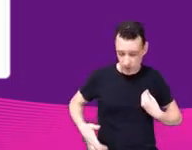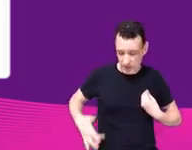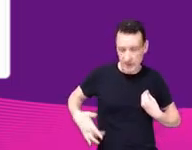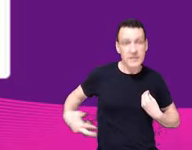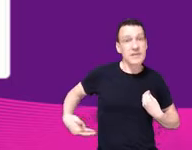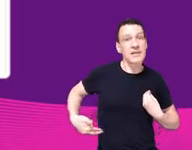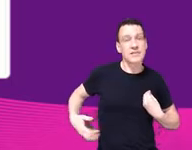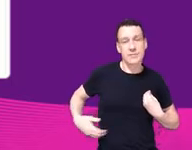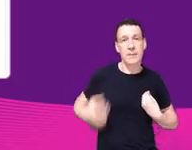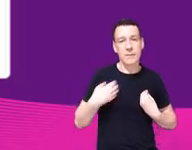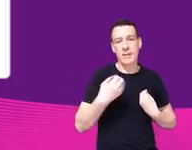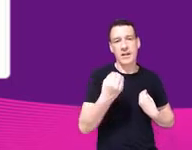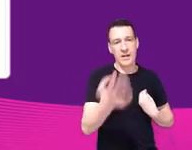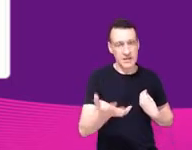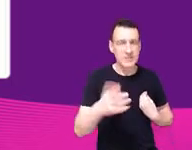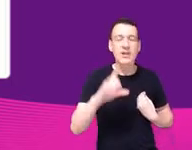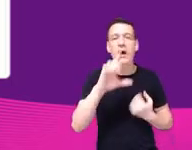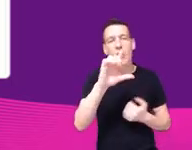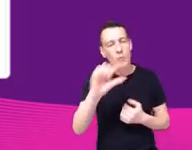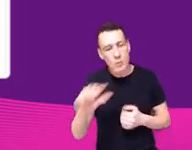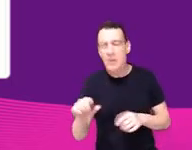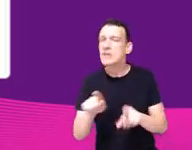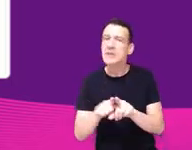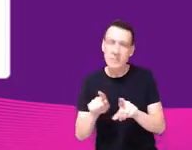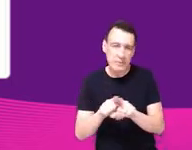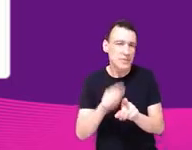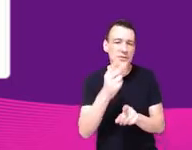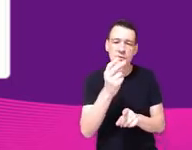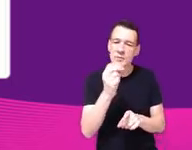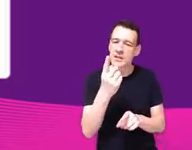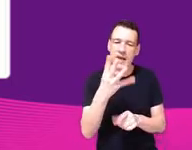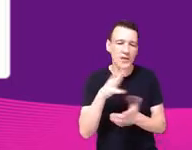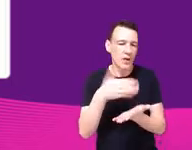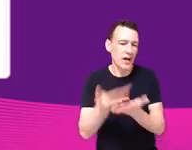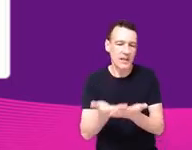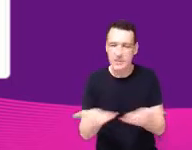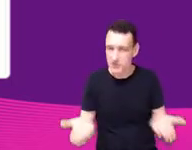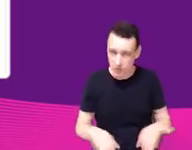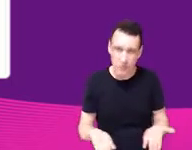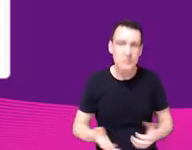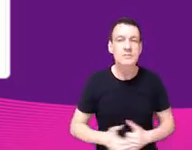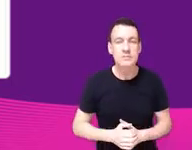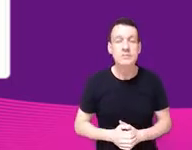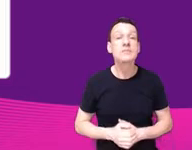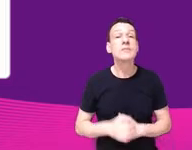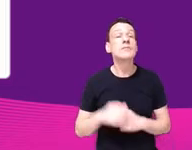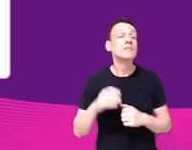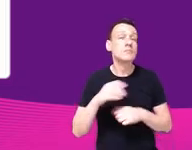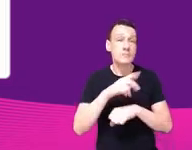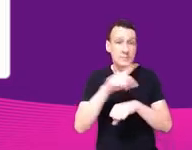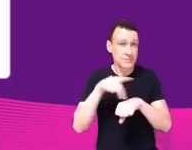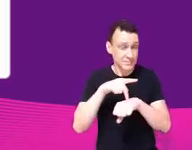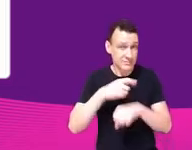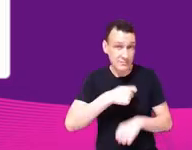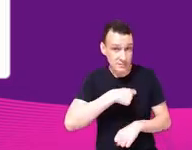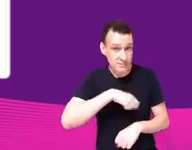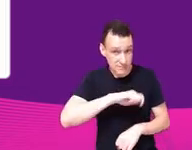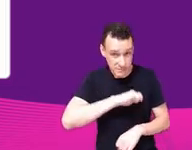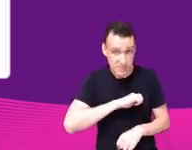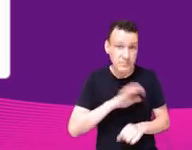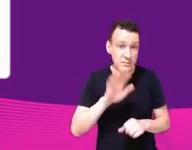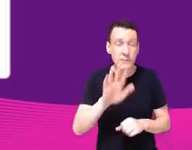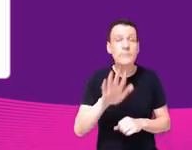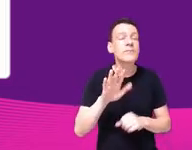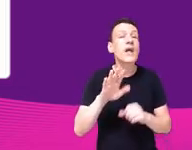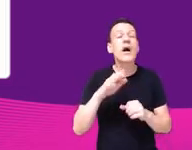desde 2014, mais ou menos, e lá na Espanha, um aumento significativo no número de transplantes